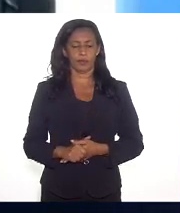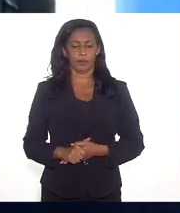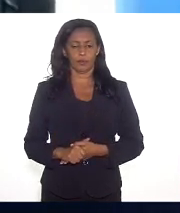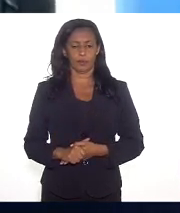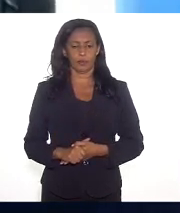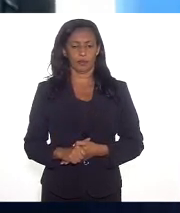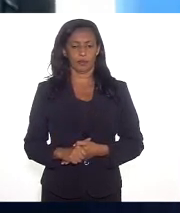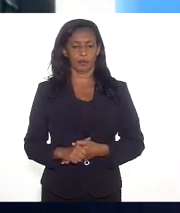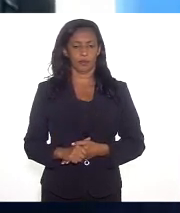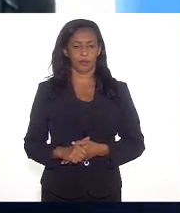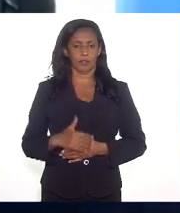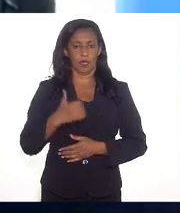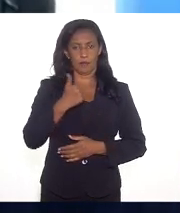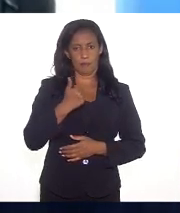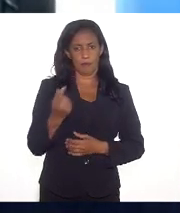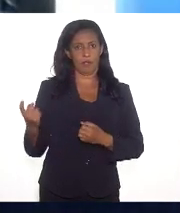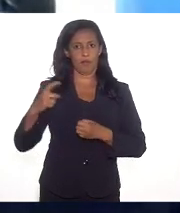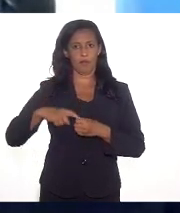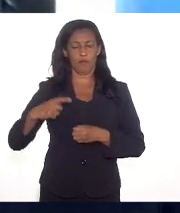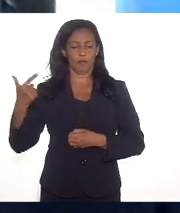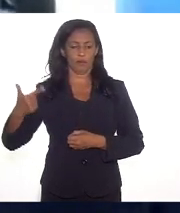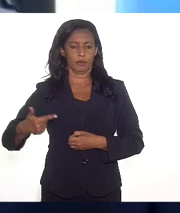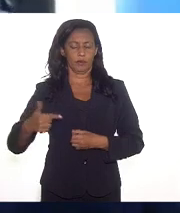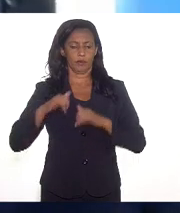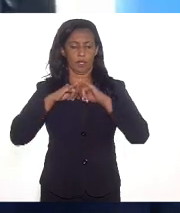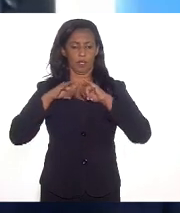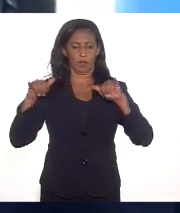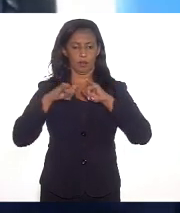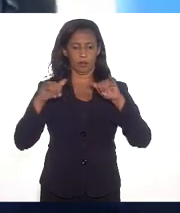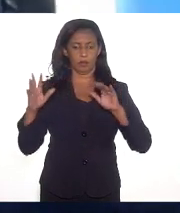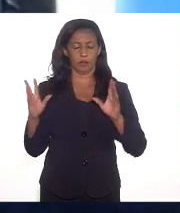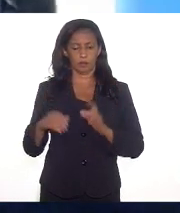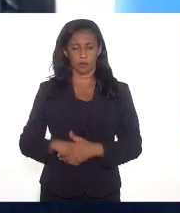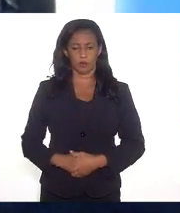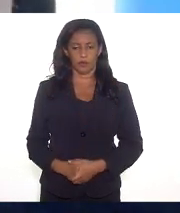em primeira e retorna em segunda. Anuncio.